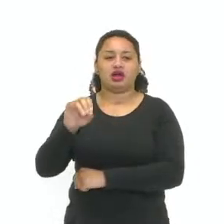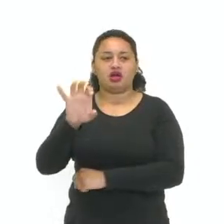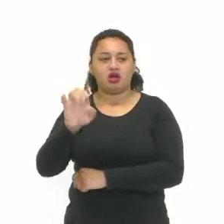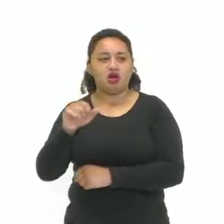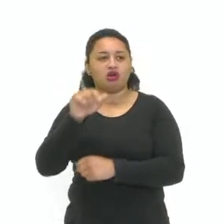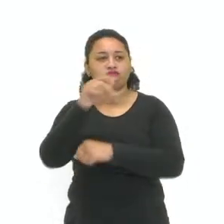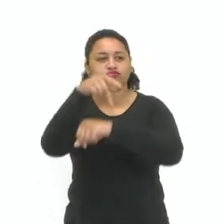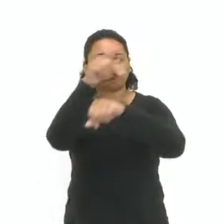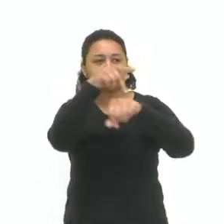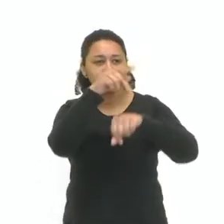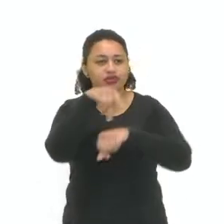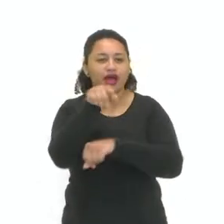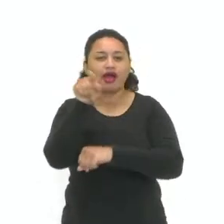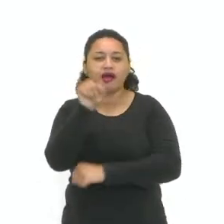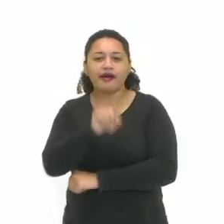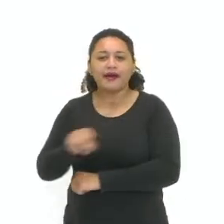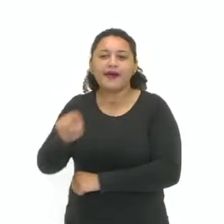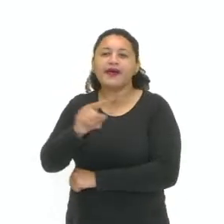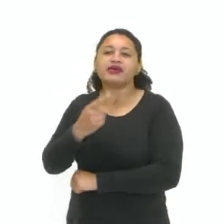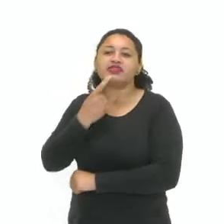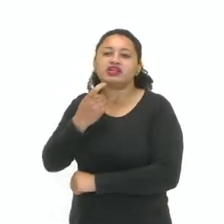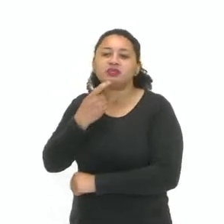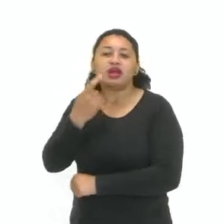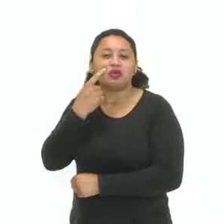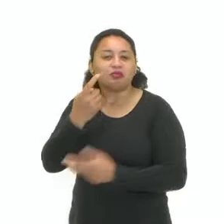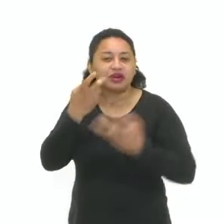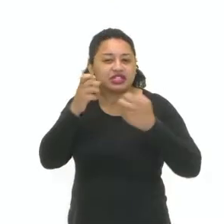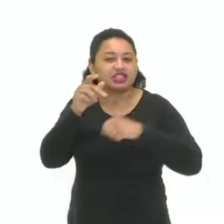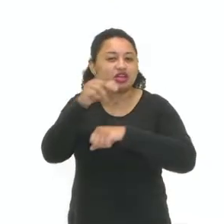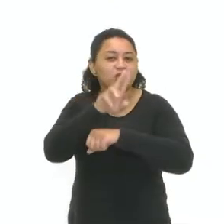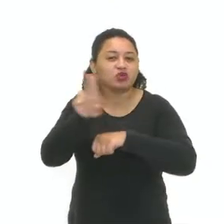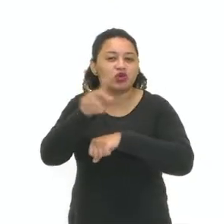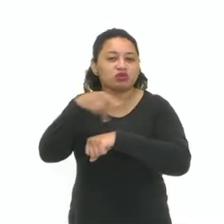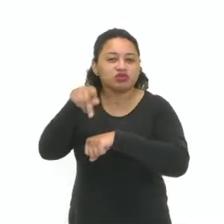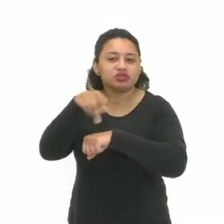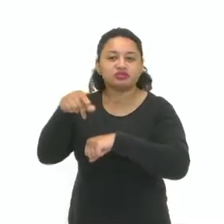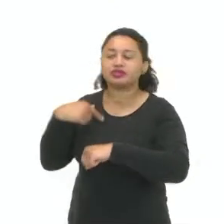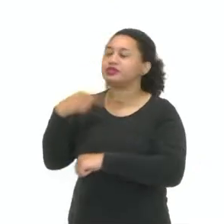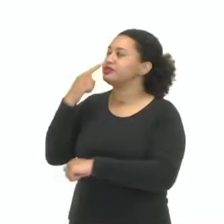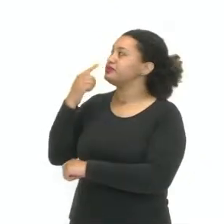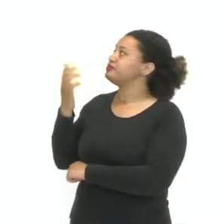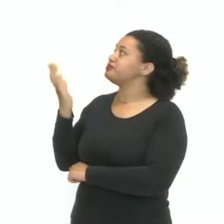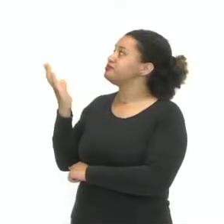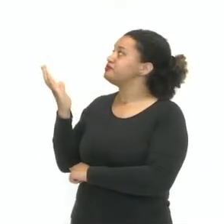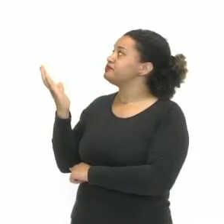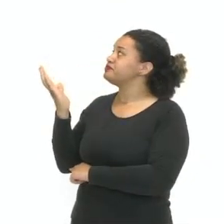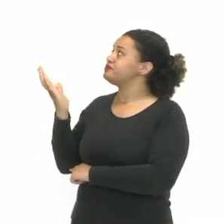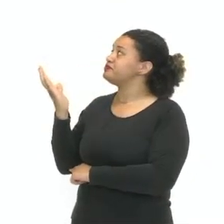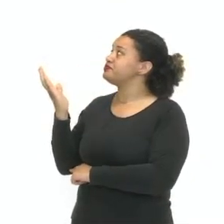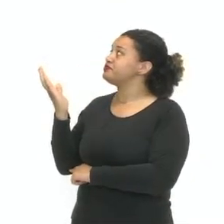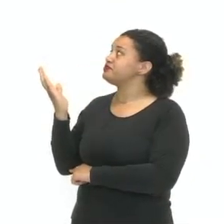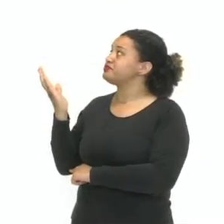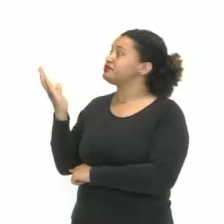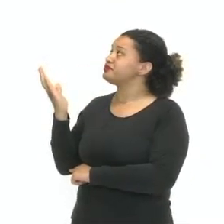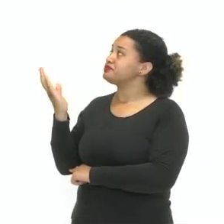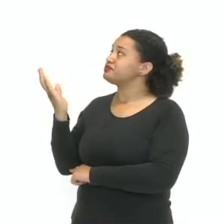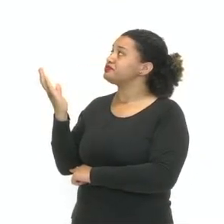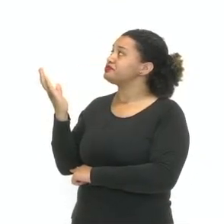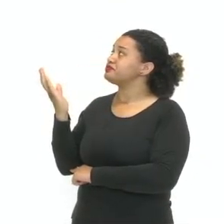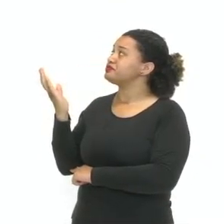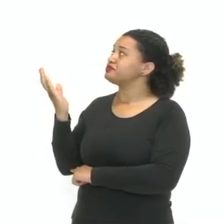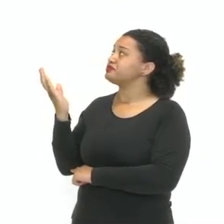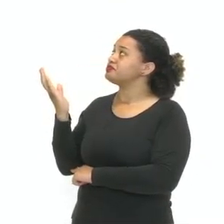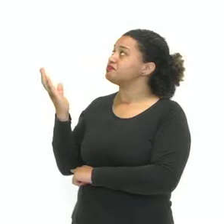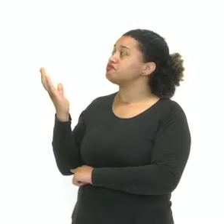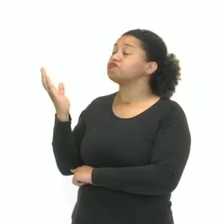Argélia, a Tunísia, a Líbia, o Egito e o Sudão. São países dessa região aí. E essa região é muito urbanizada.